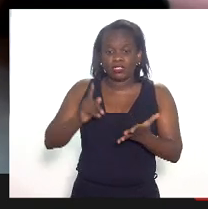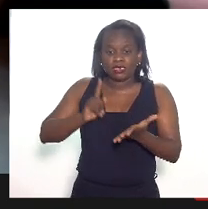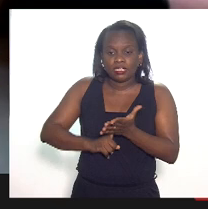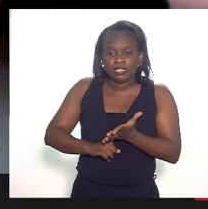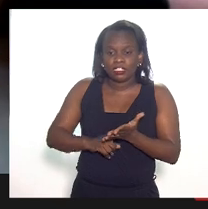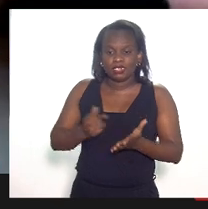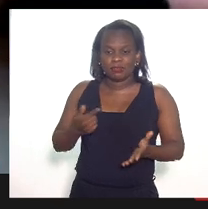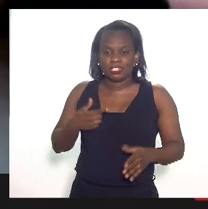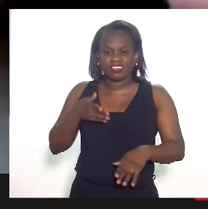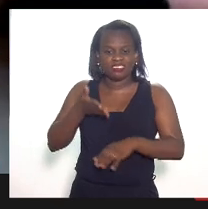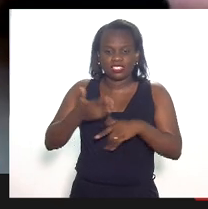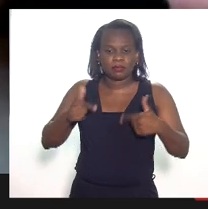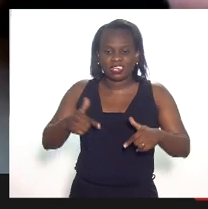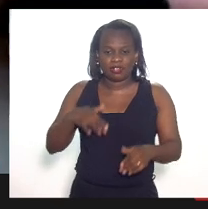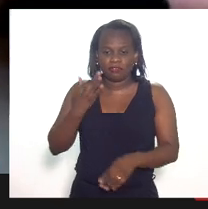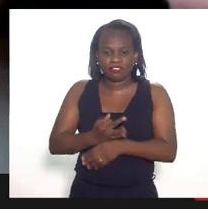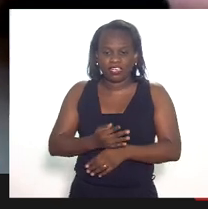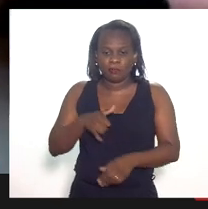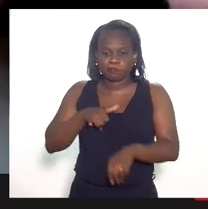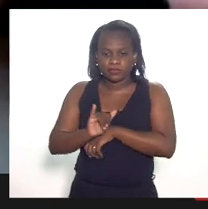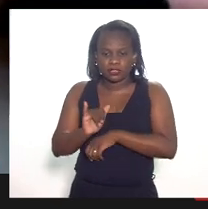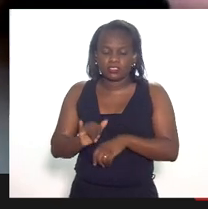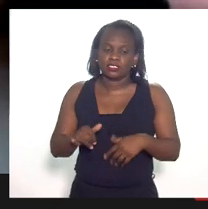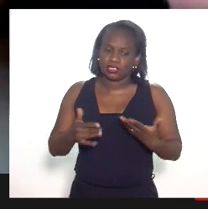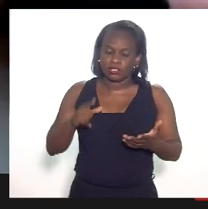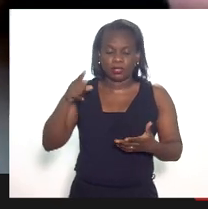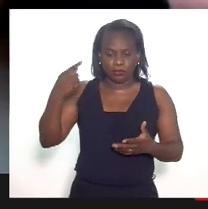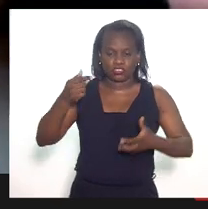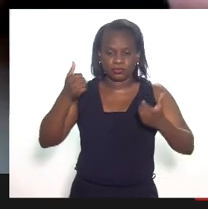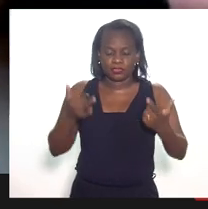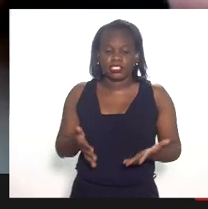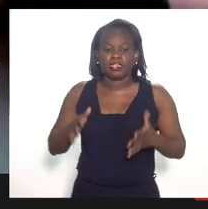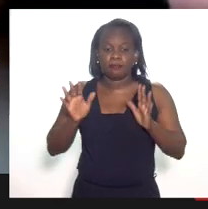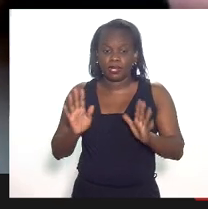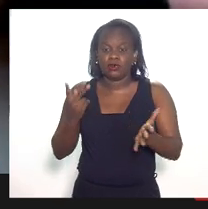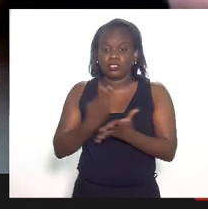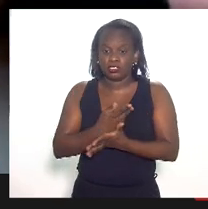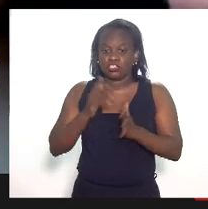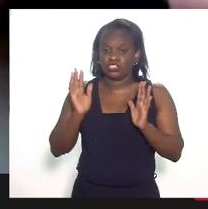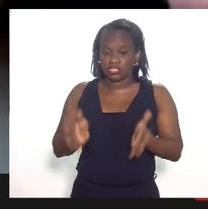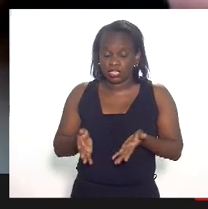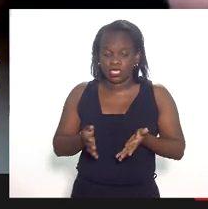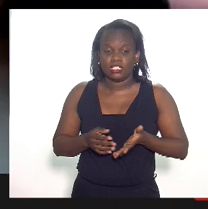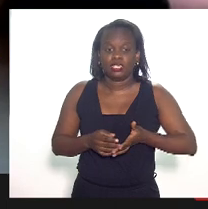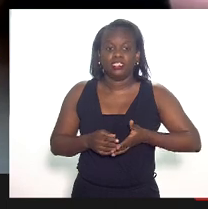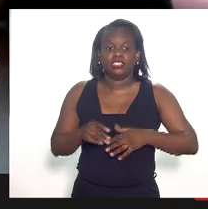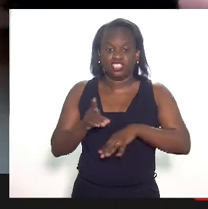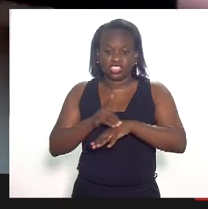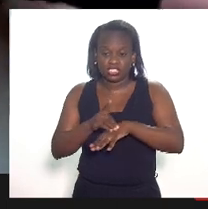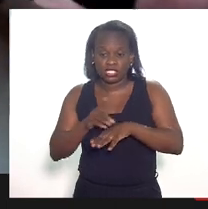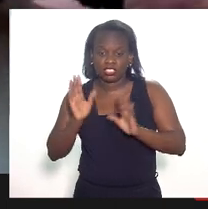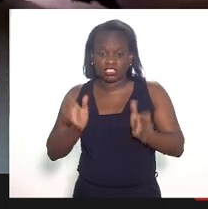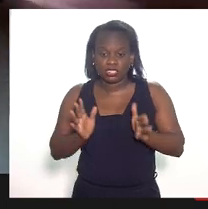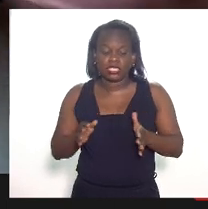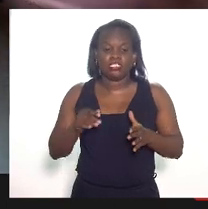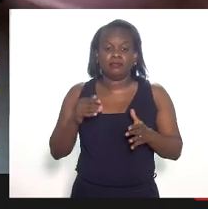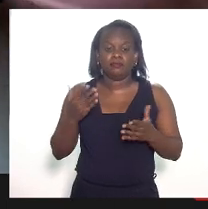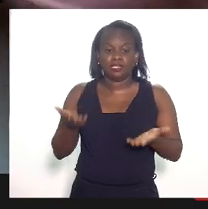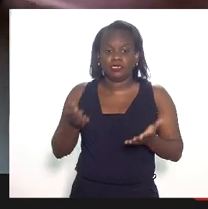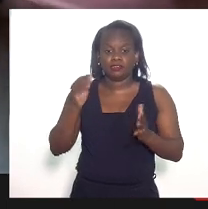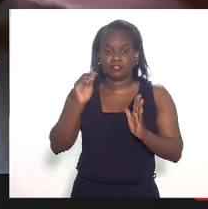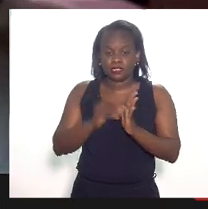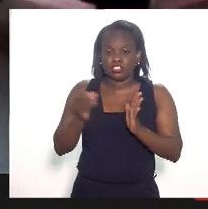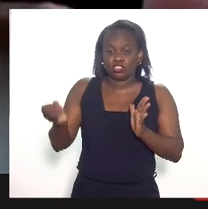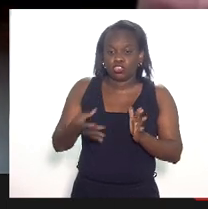não foram colocados, isso é coisa a seguir. Tá? Então, quando a estadualização foi colocado e realmente colocar